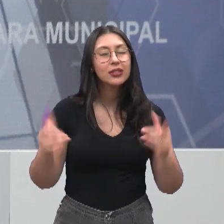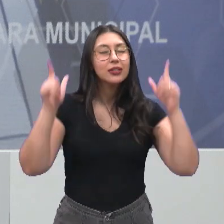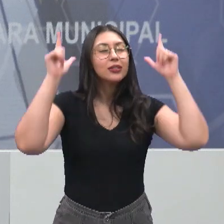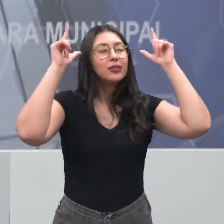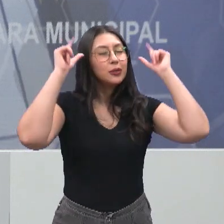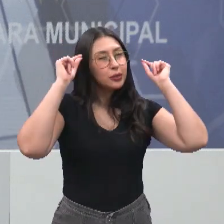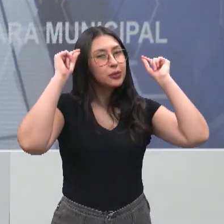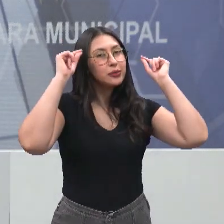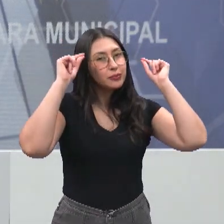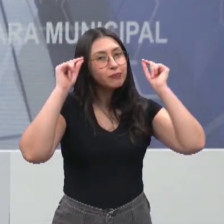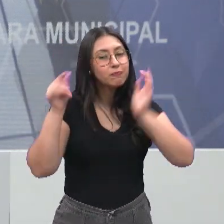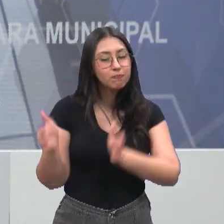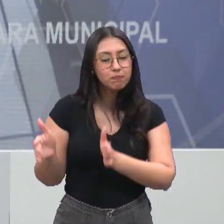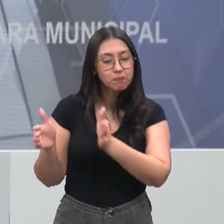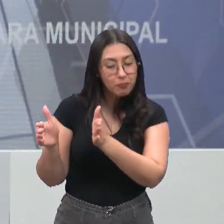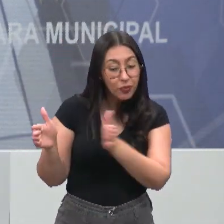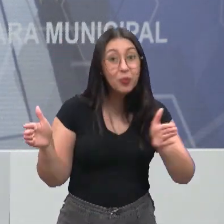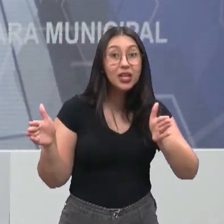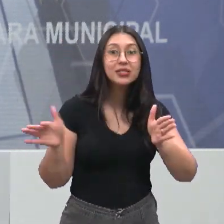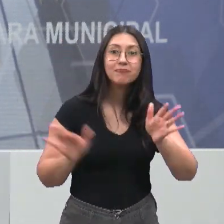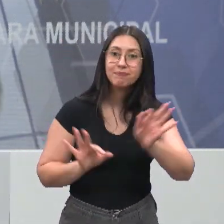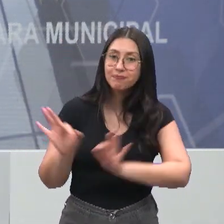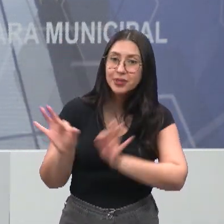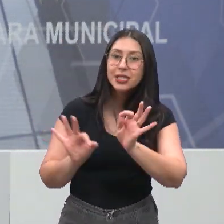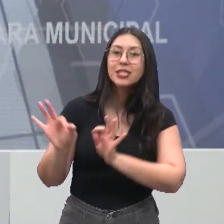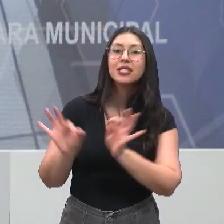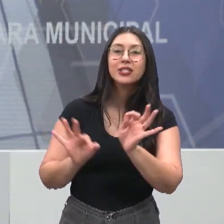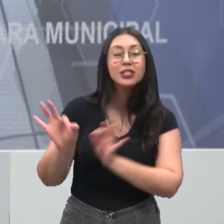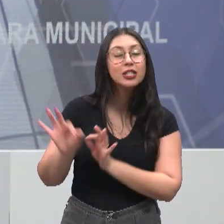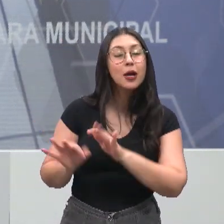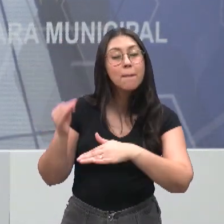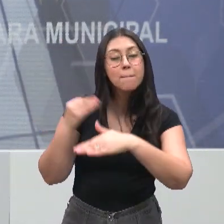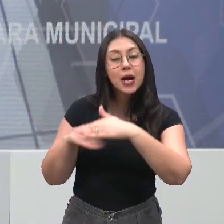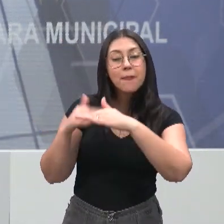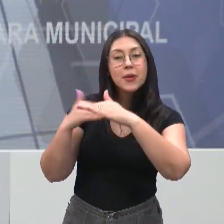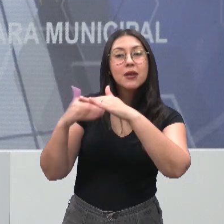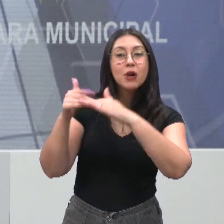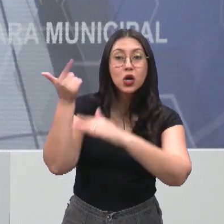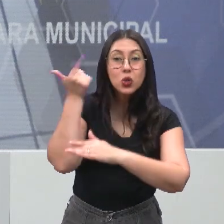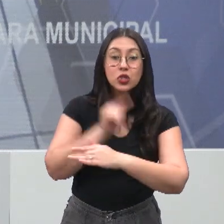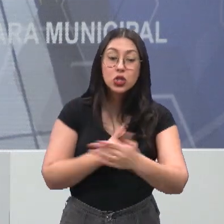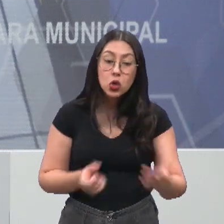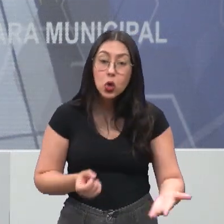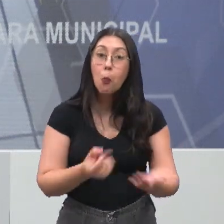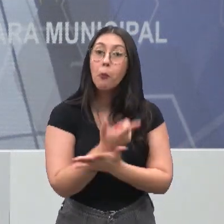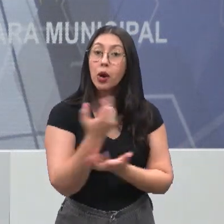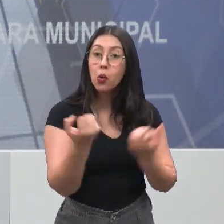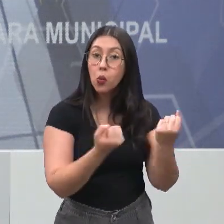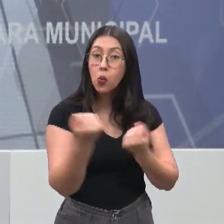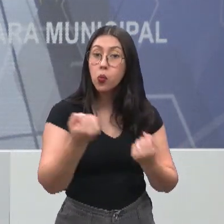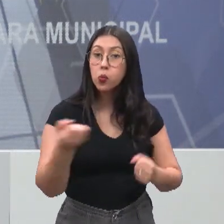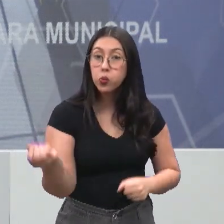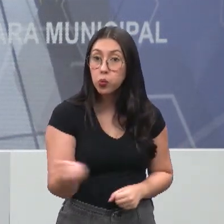mais para se programar e poder adquirir seus novos veículos. Então, aqui,